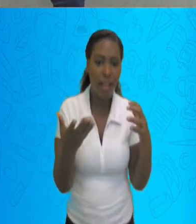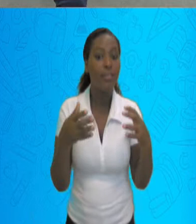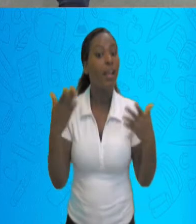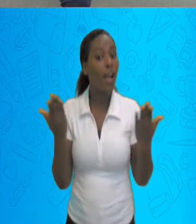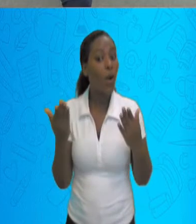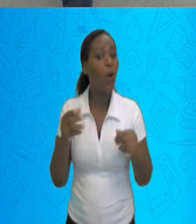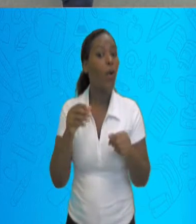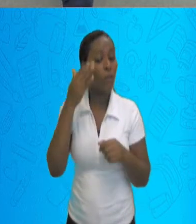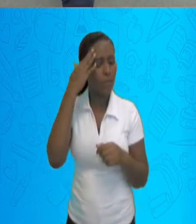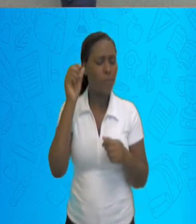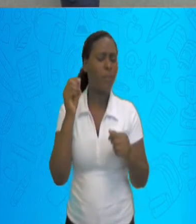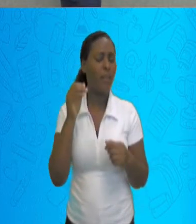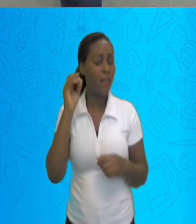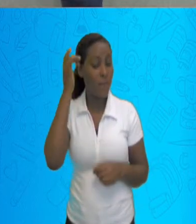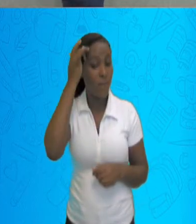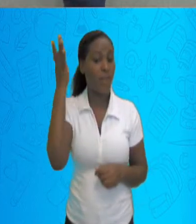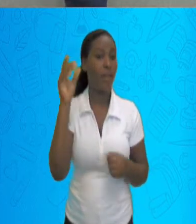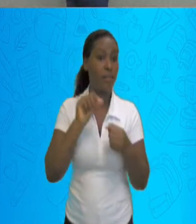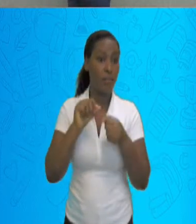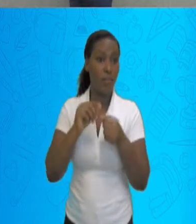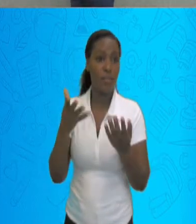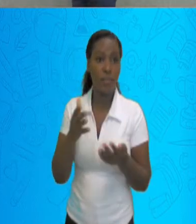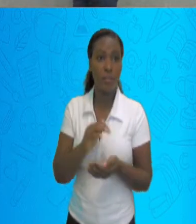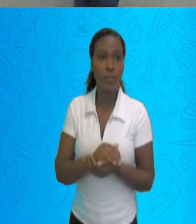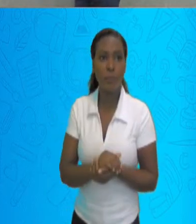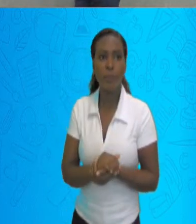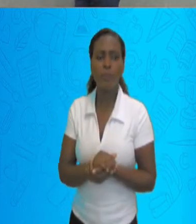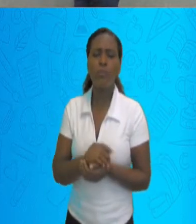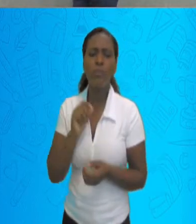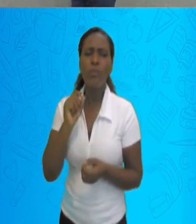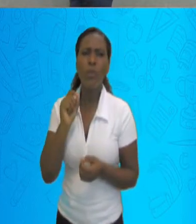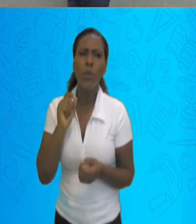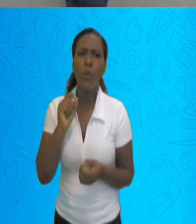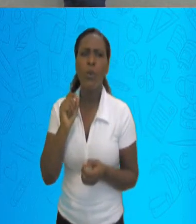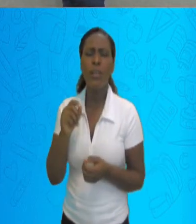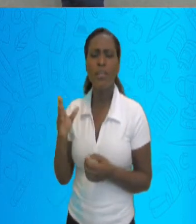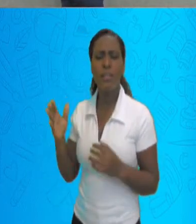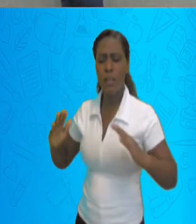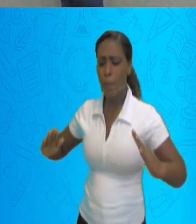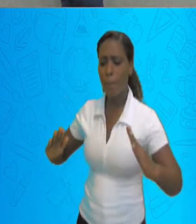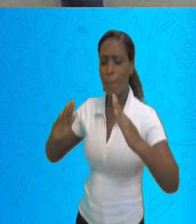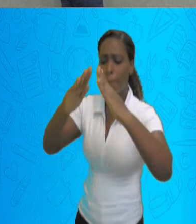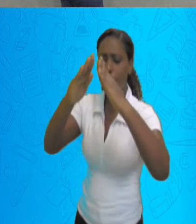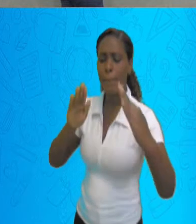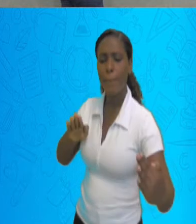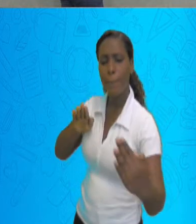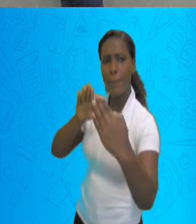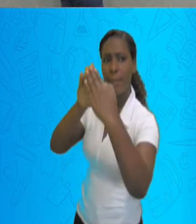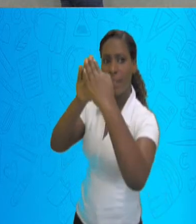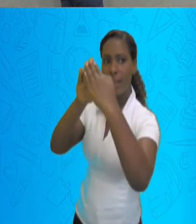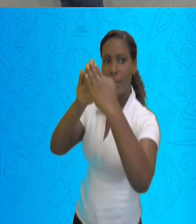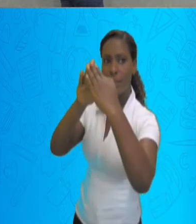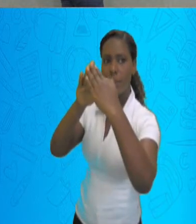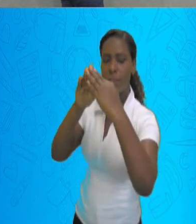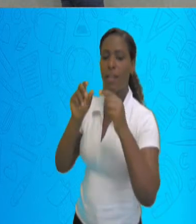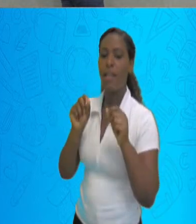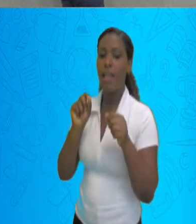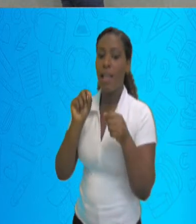poliedros construídos a partir de uma base poligonal, ou seja, tem aqui um